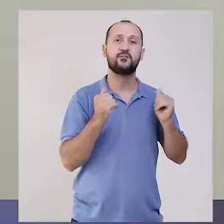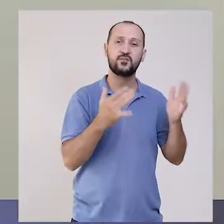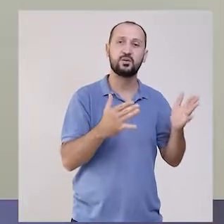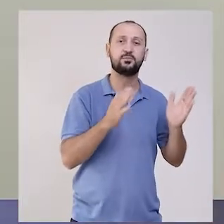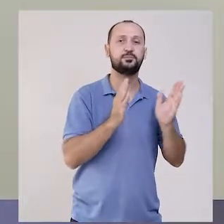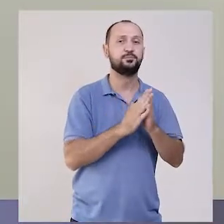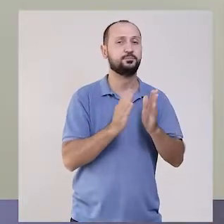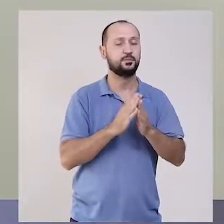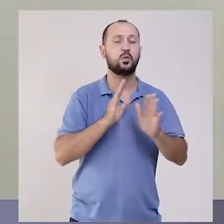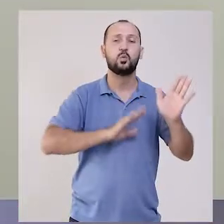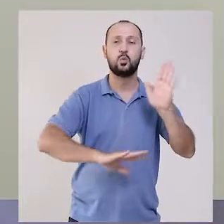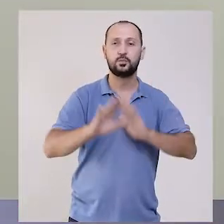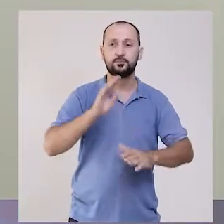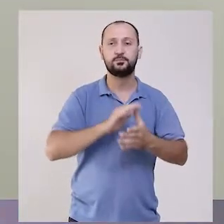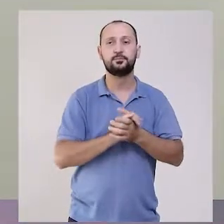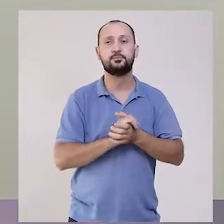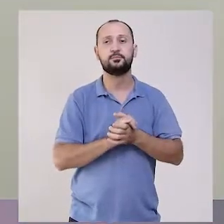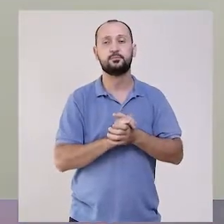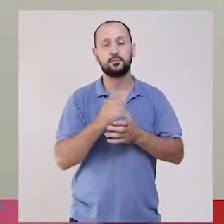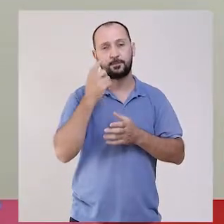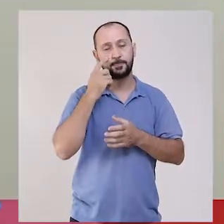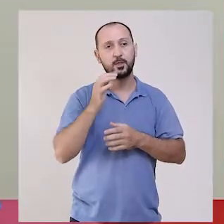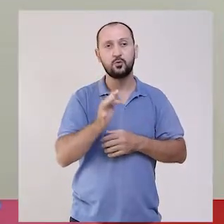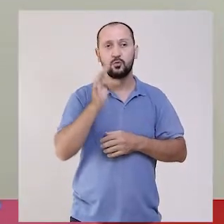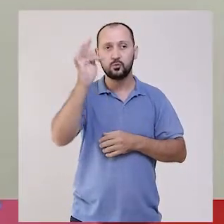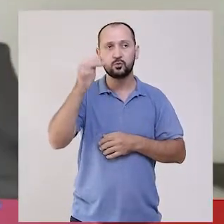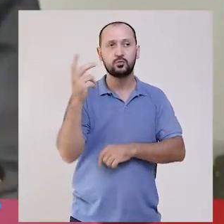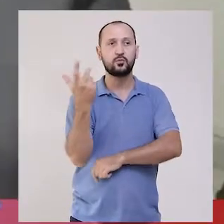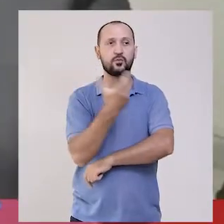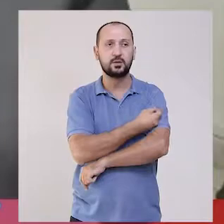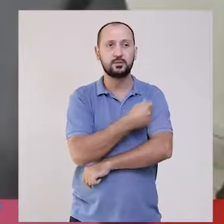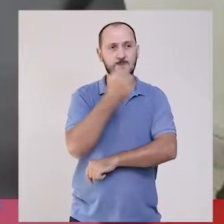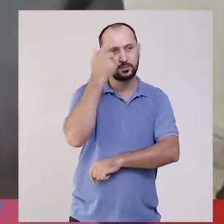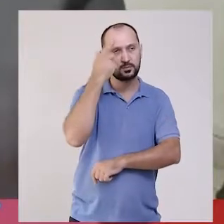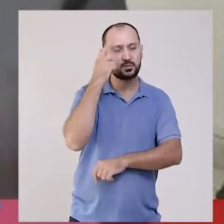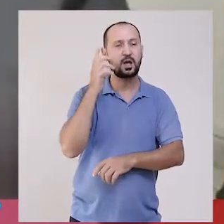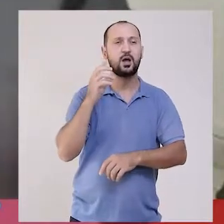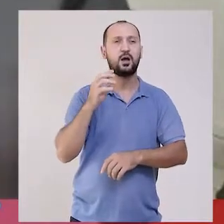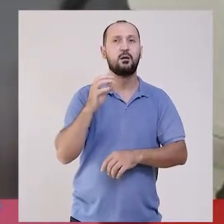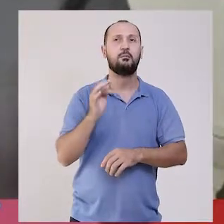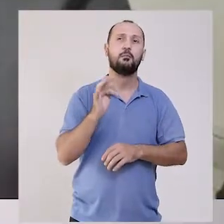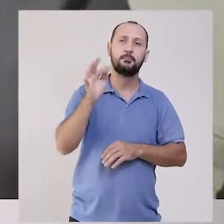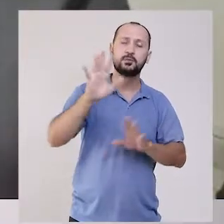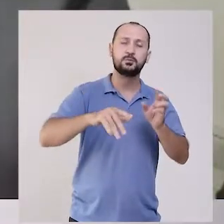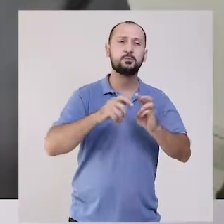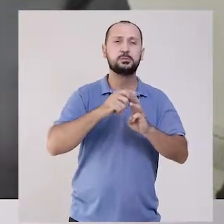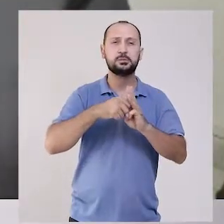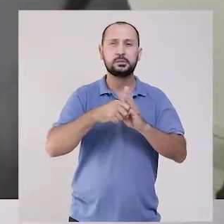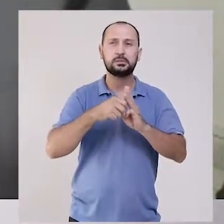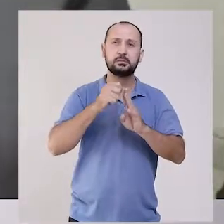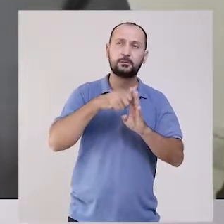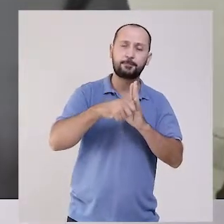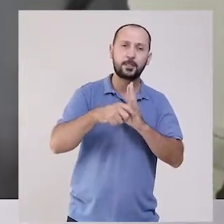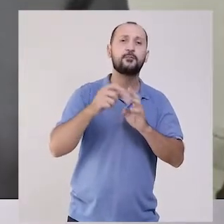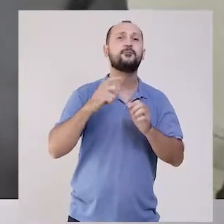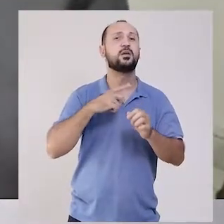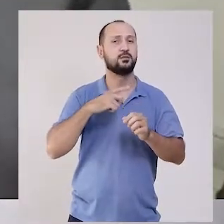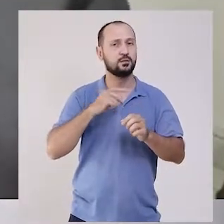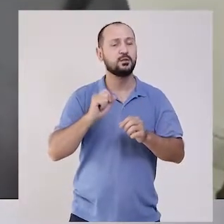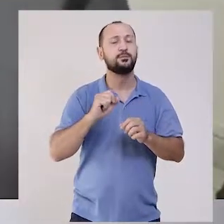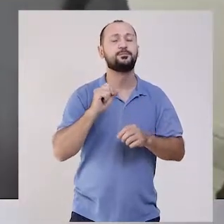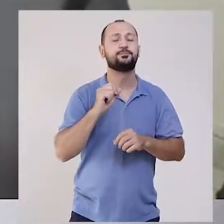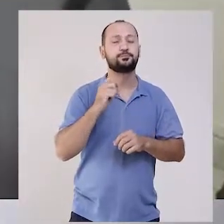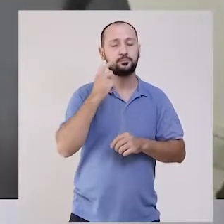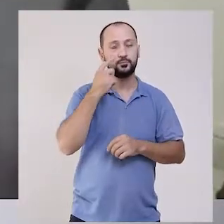fora de casa, com cuidado. A hora que vira a vacina não está tão longe, nós estamos aí uns 3, 4 meses, e pelo que